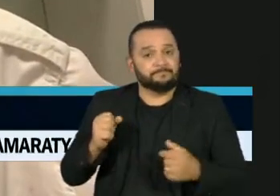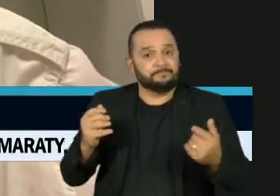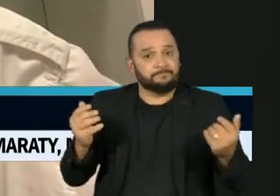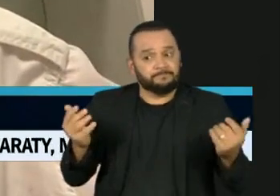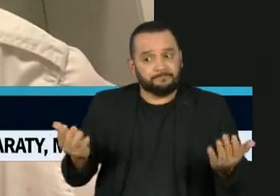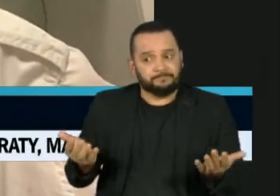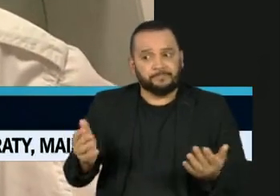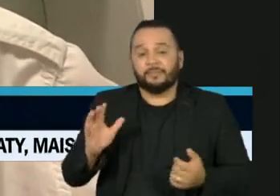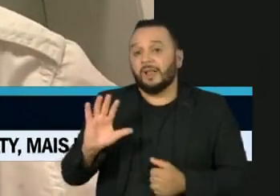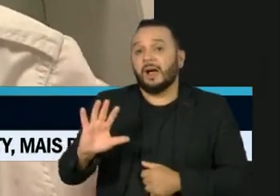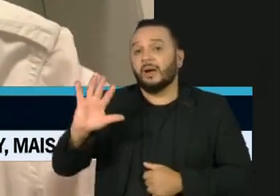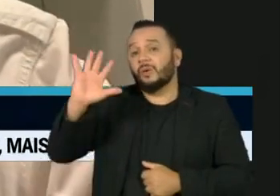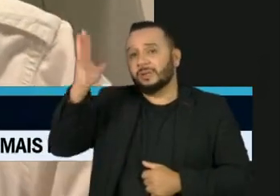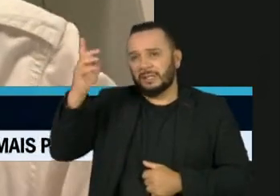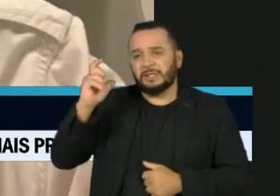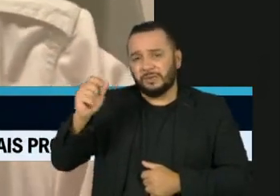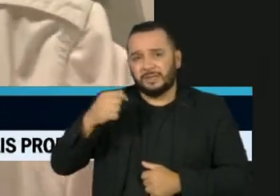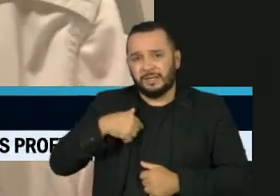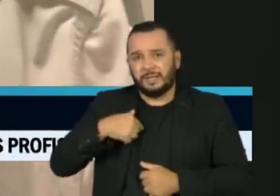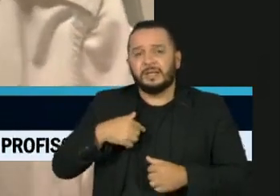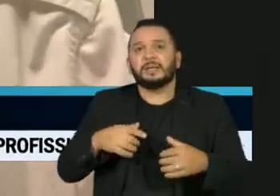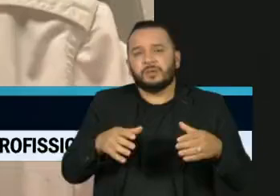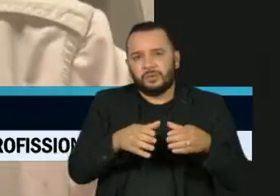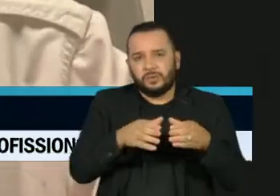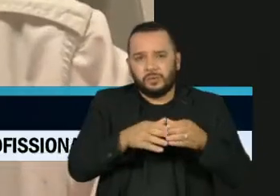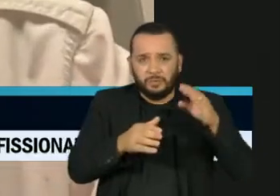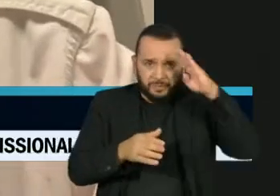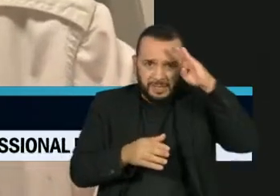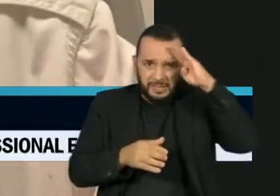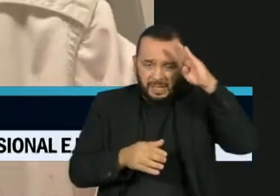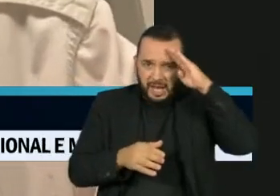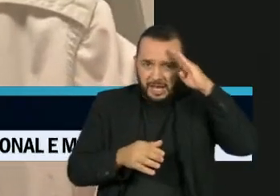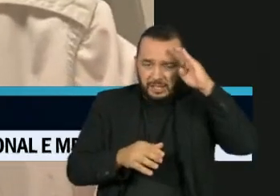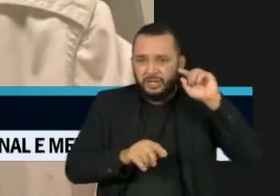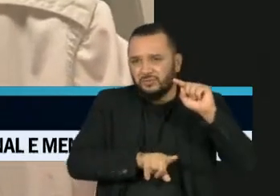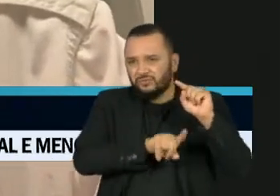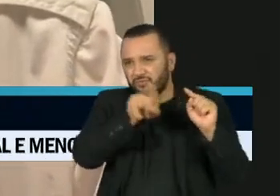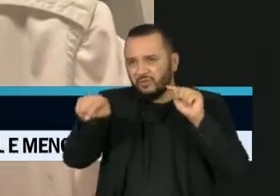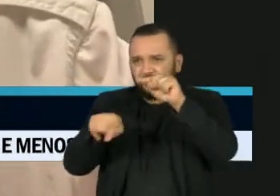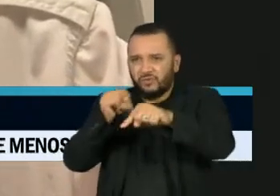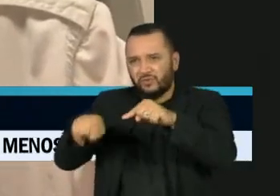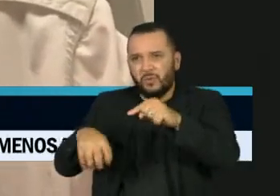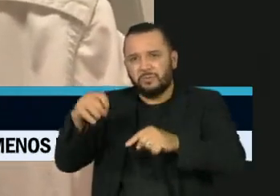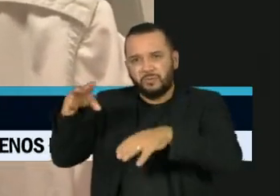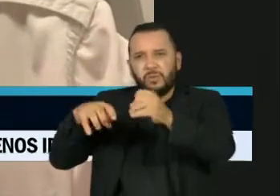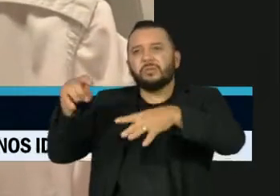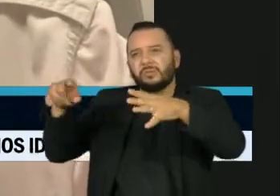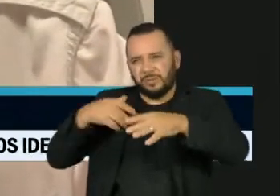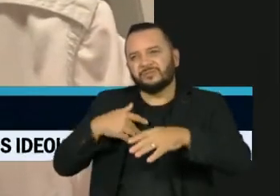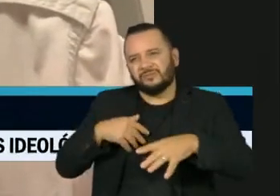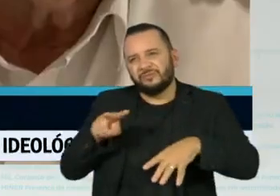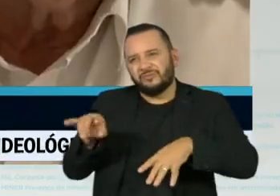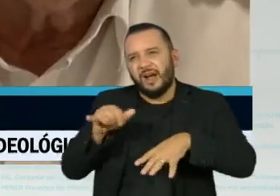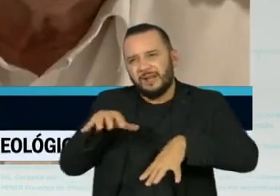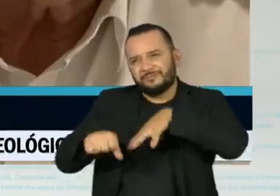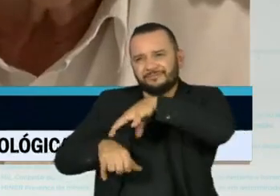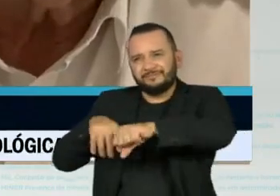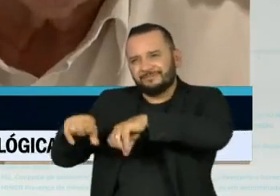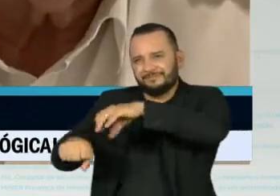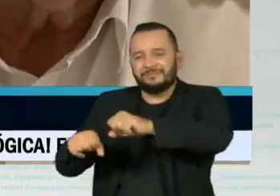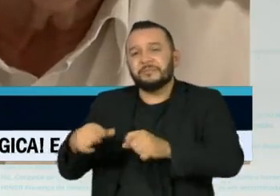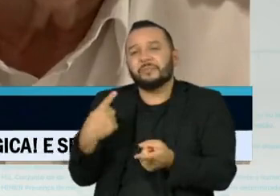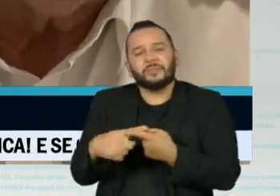que a ofensiva militar será bem sucedida na Ucrânia, parece não haver dúvida. A disparidade